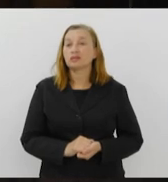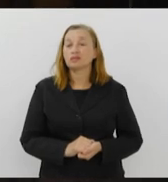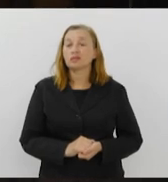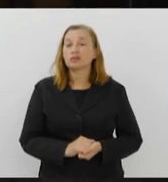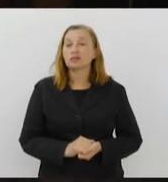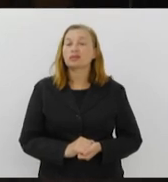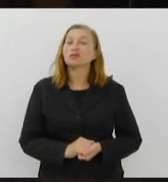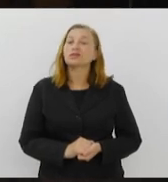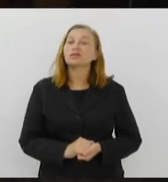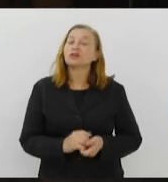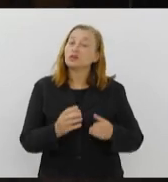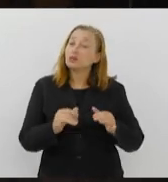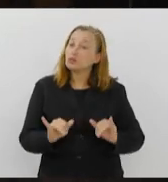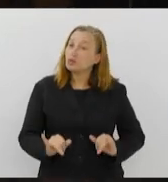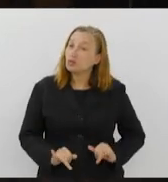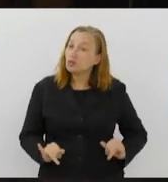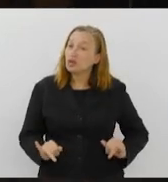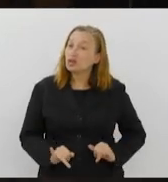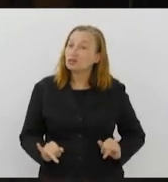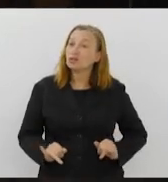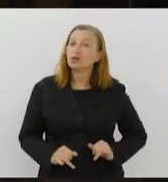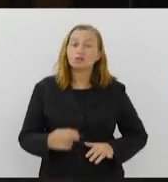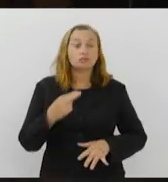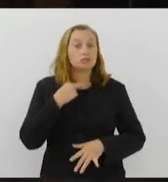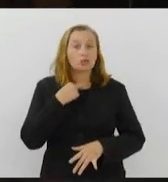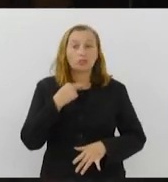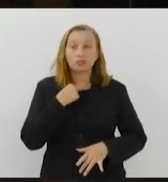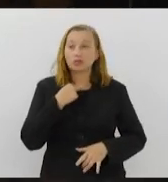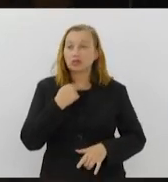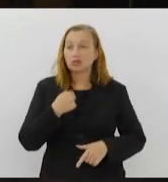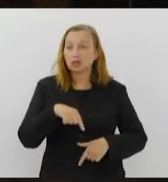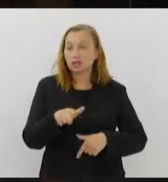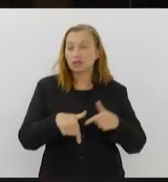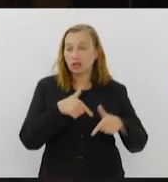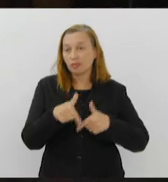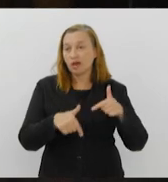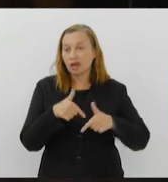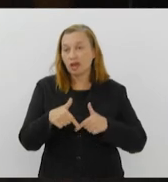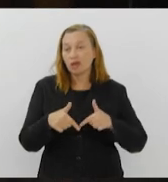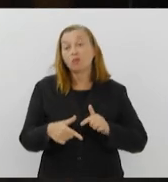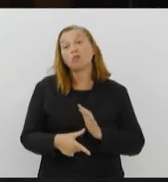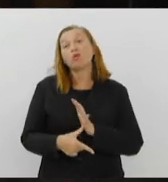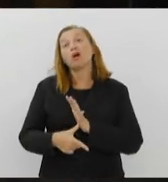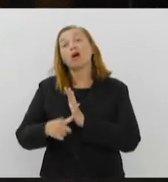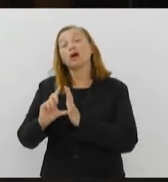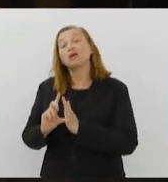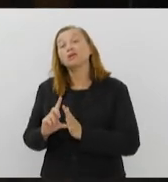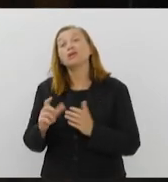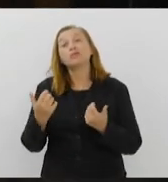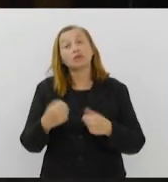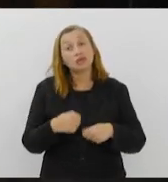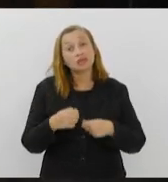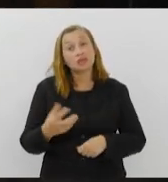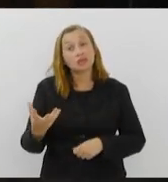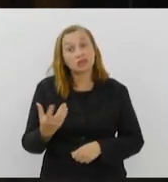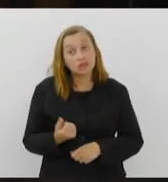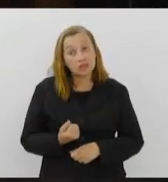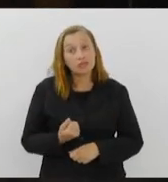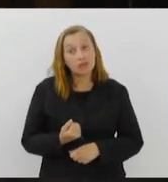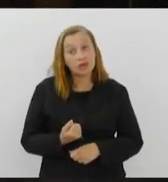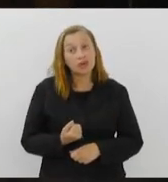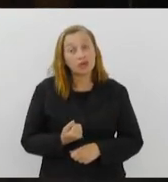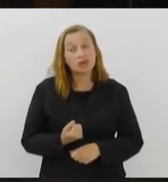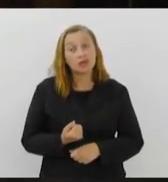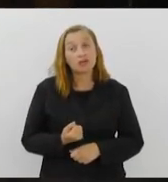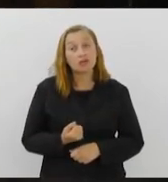paraplégico, tetraplégico, que não podem ter a mobilidade que deveriam ter e precisam aí receber suas